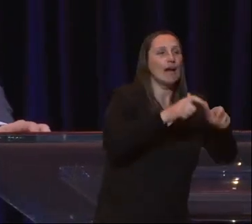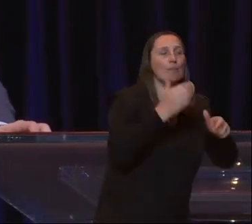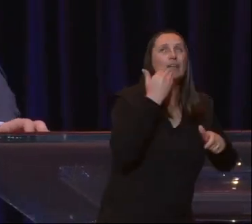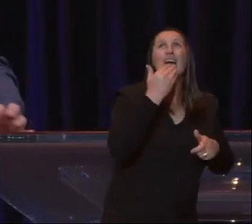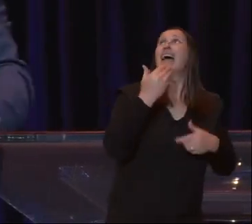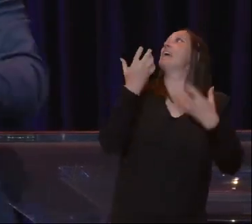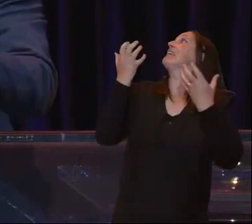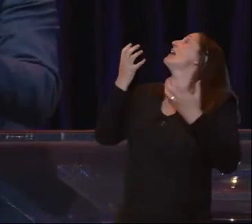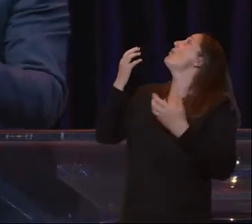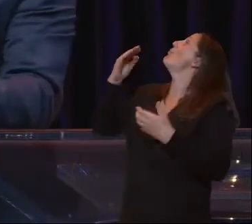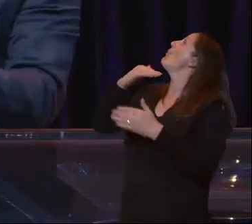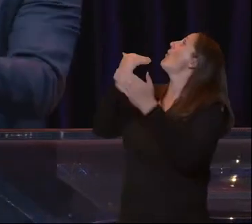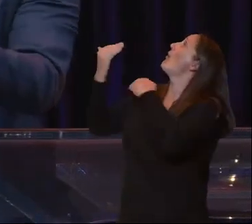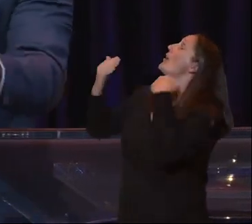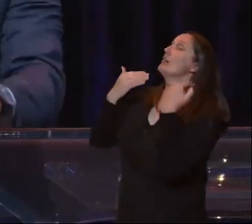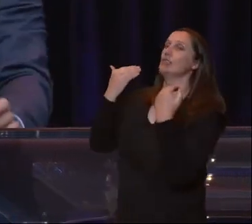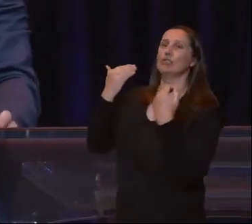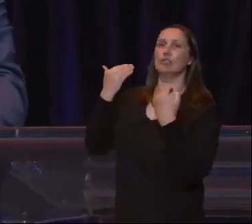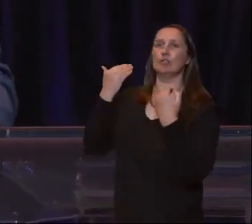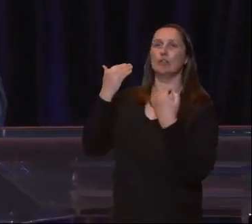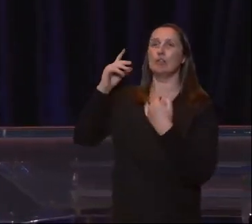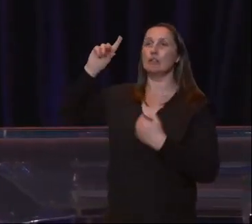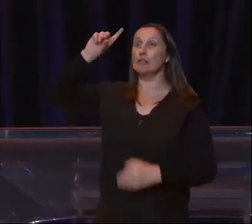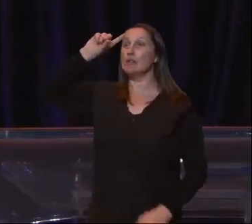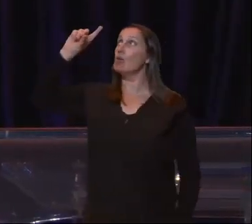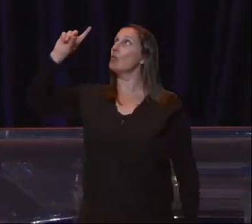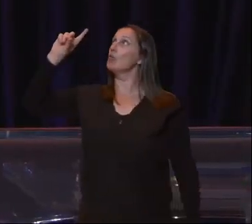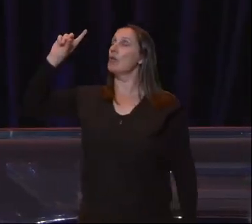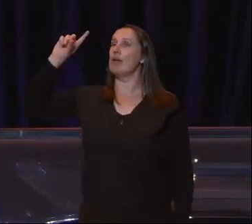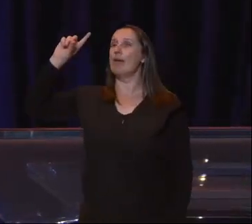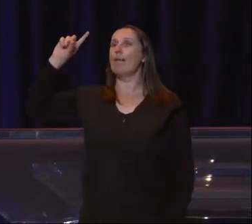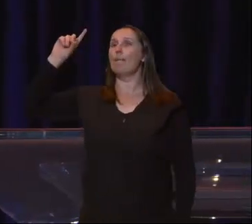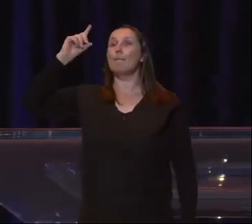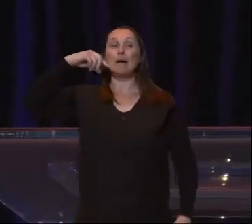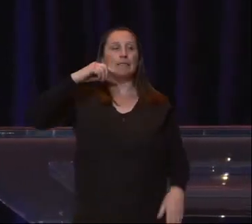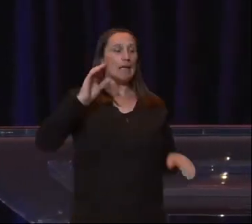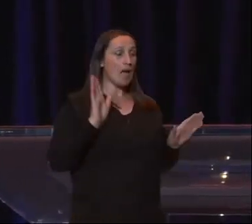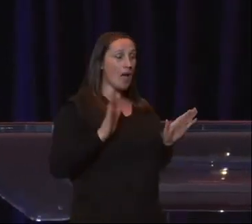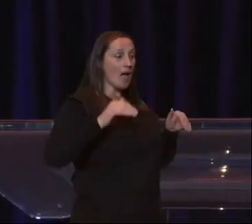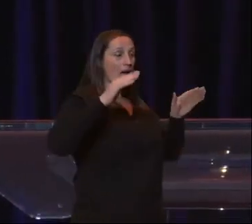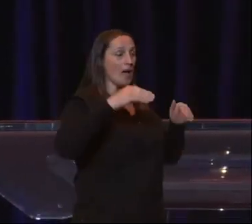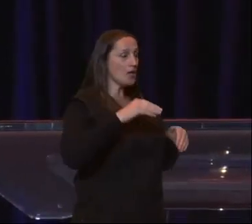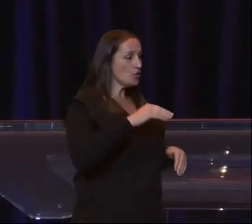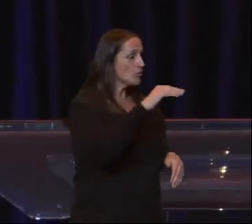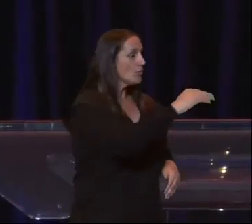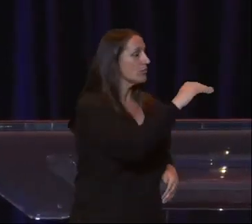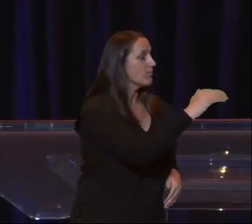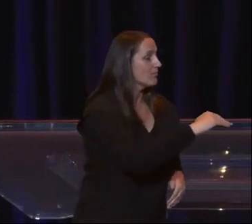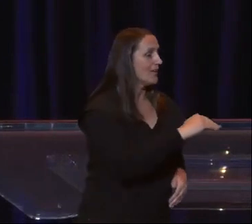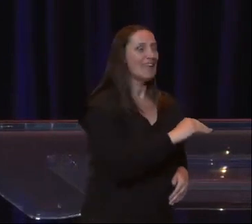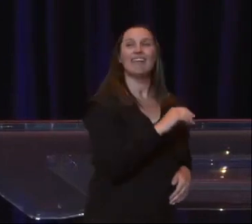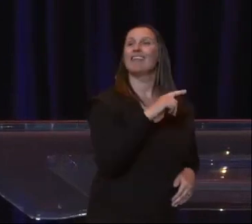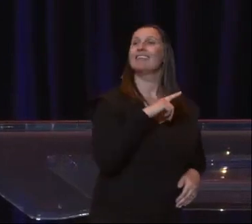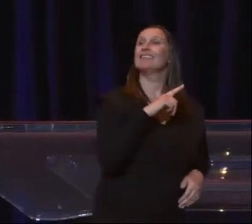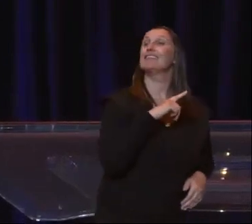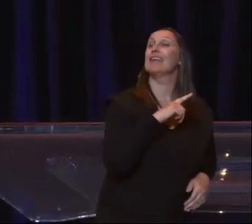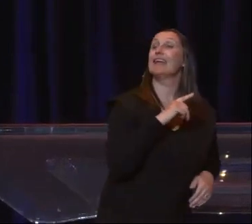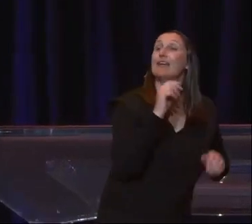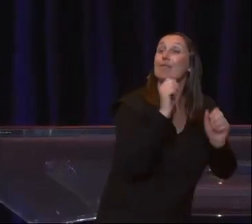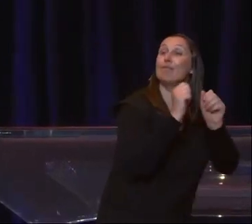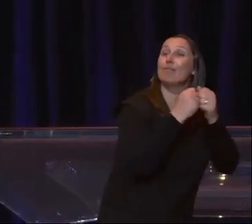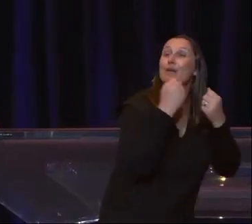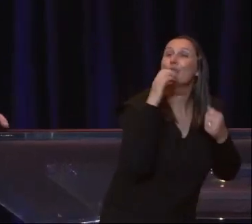O Senhor manda os seus anjos o acordarem. E ali quando ele acorda tem pão quente, tem água